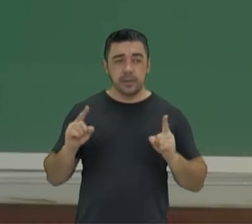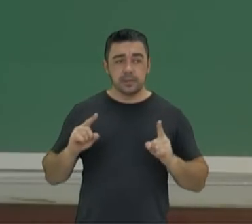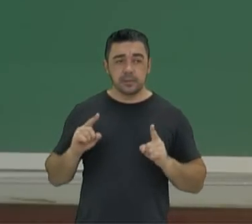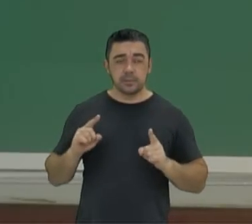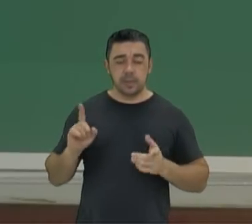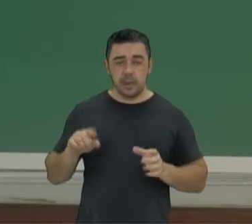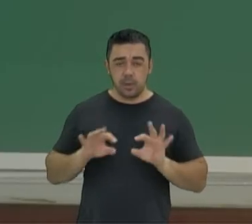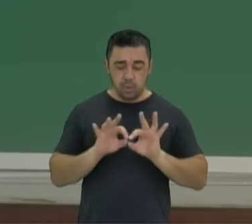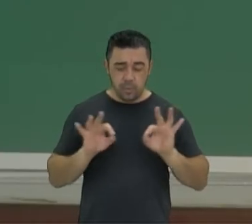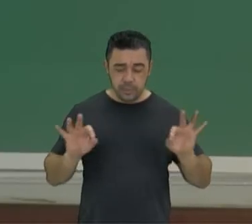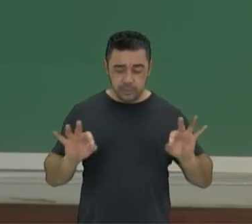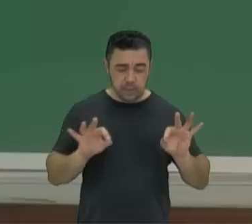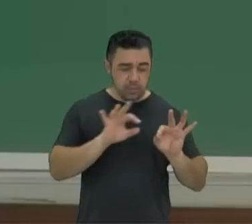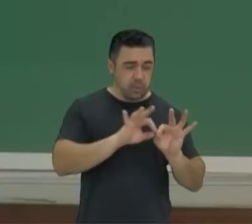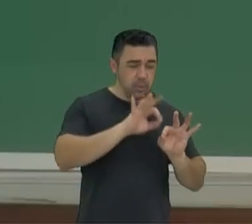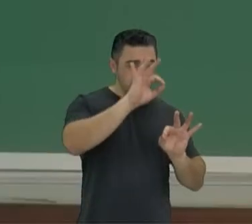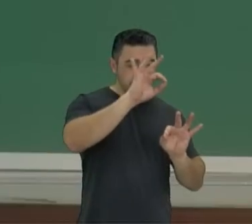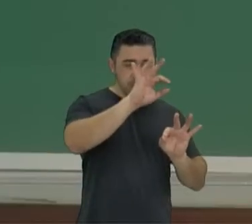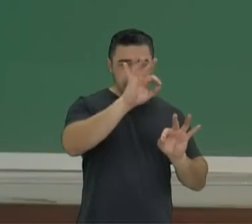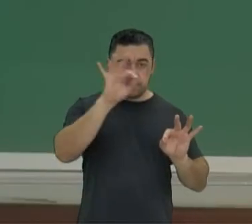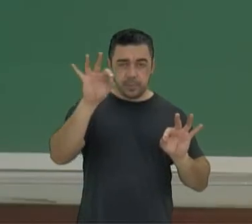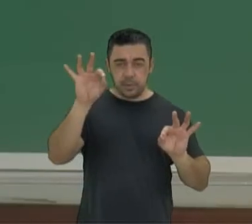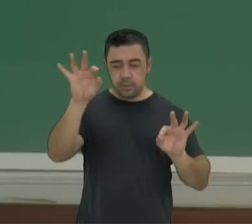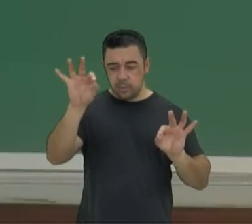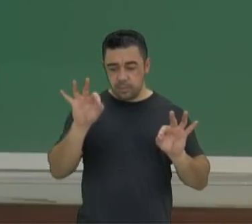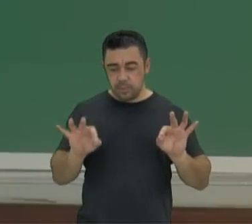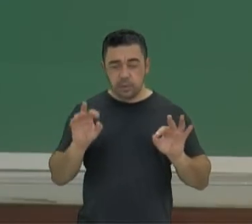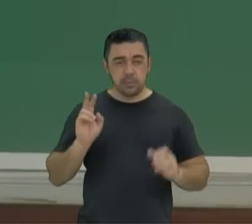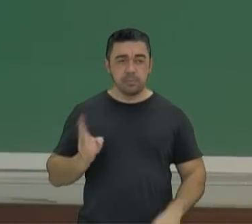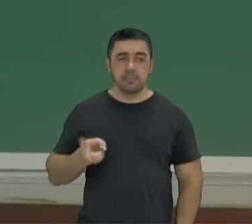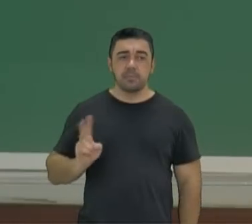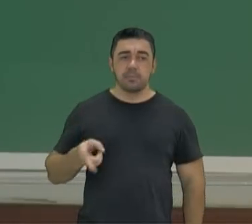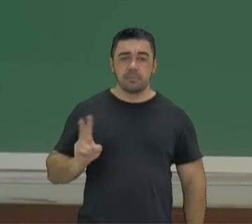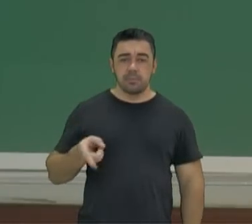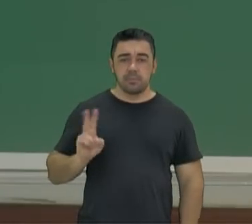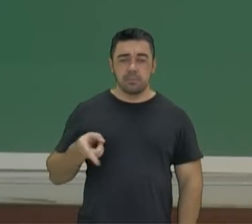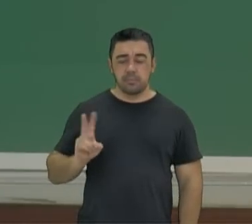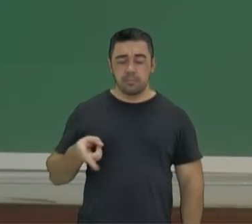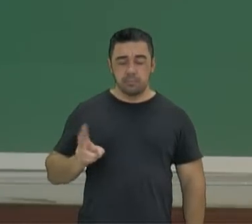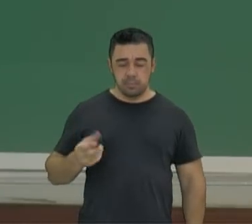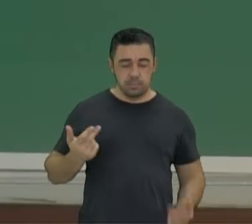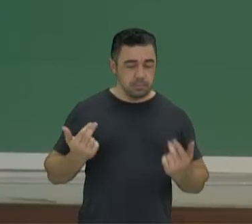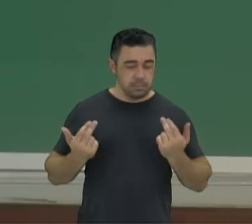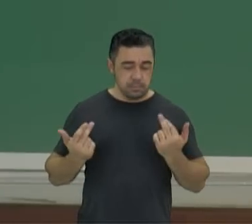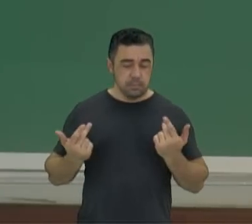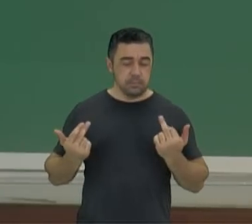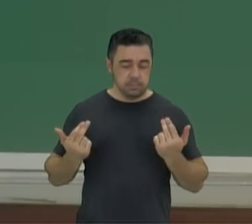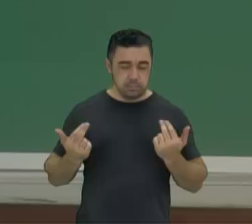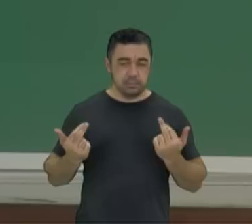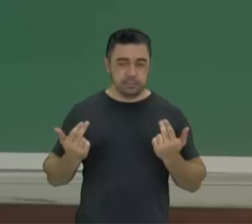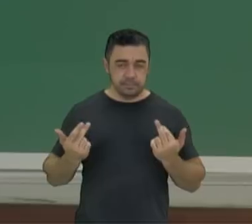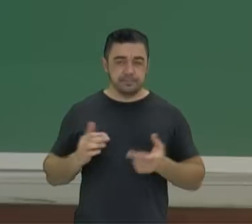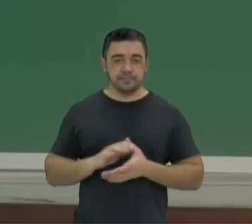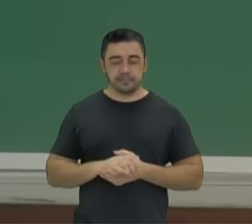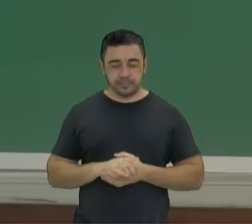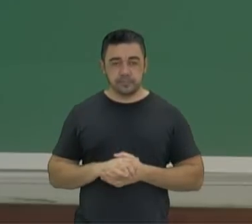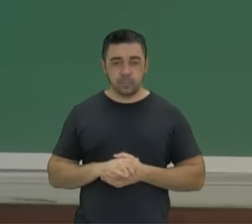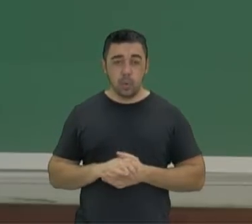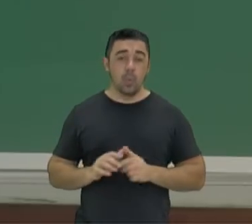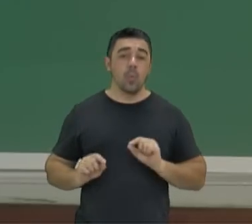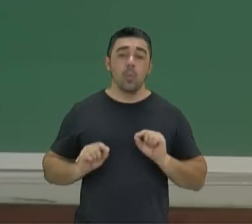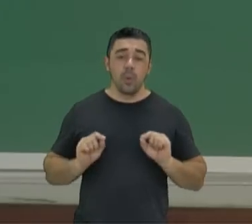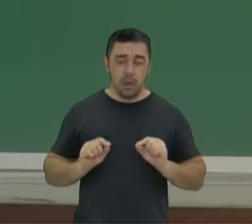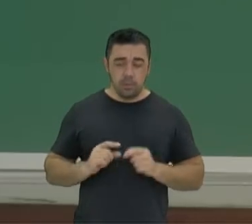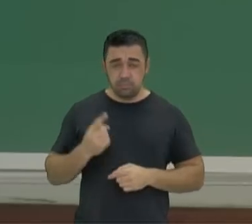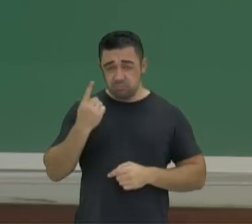o comprimento dele e a largura dele são a mesma medida, são iguais. Então, vai acontecer o